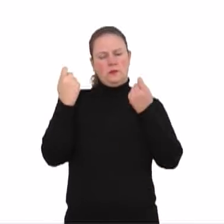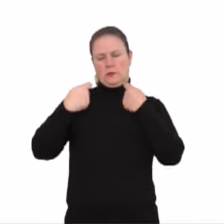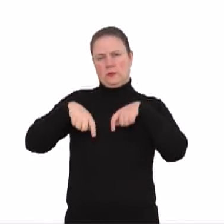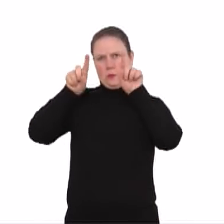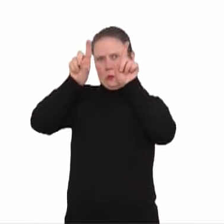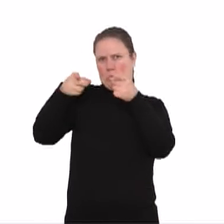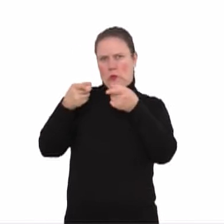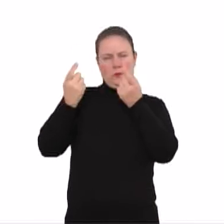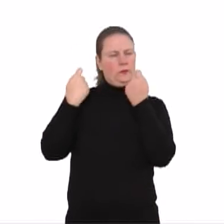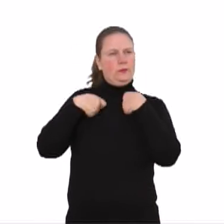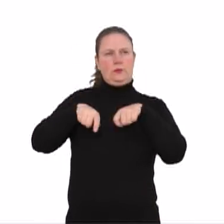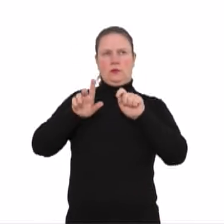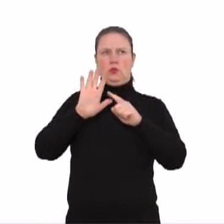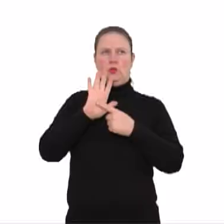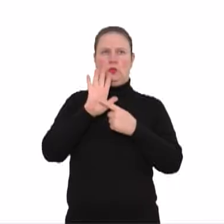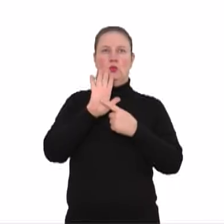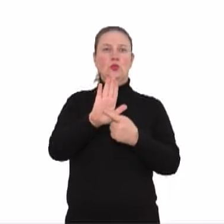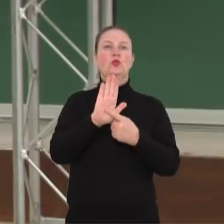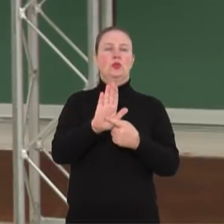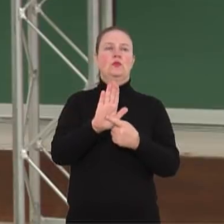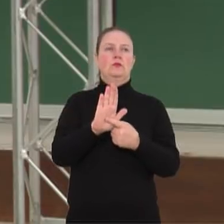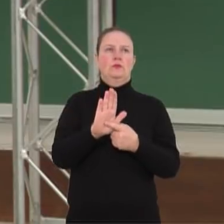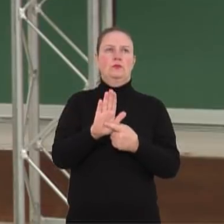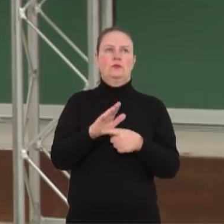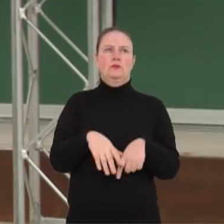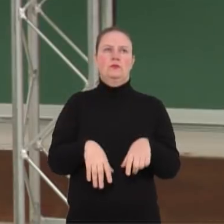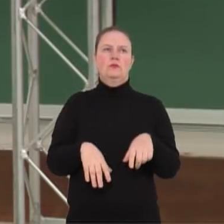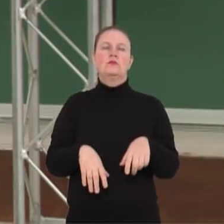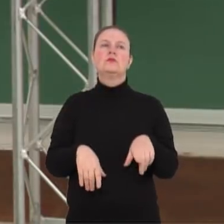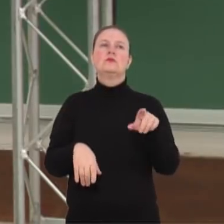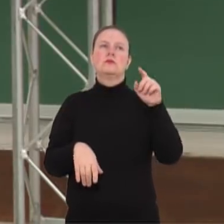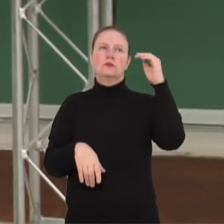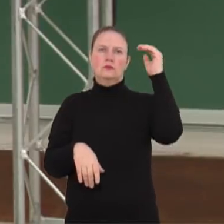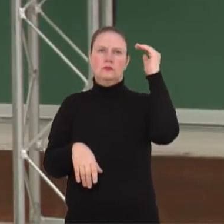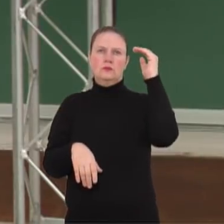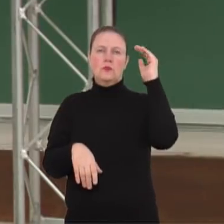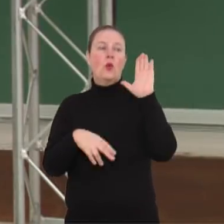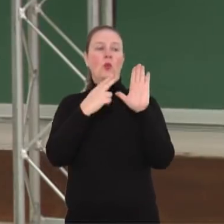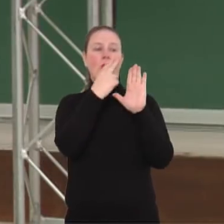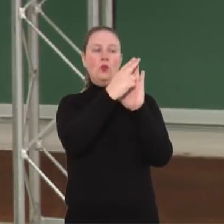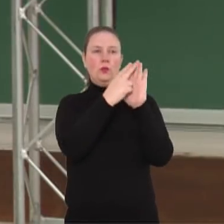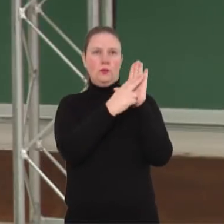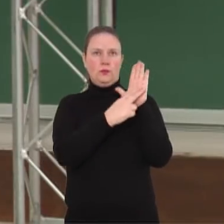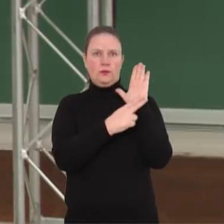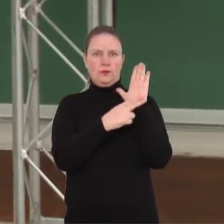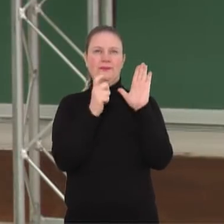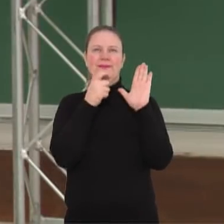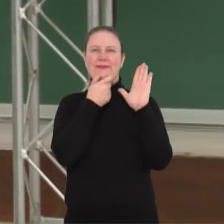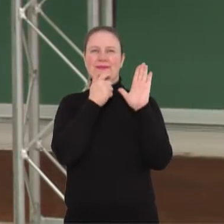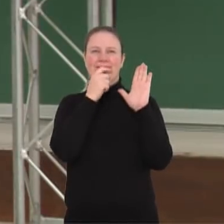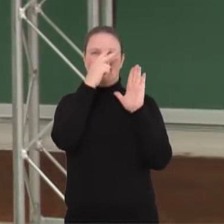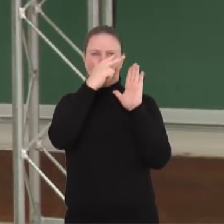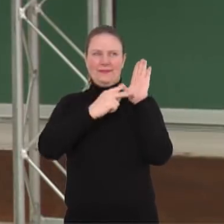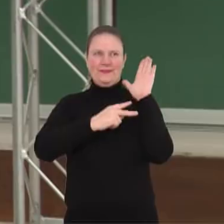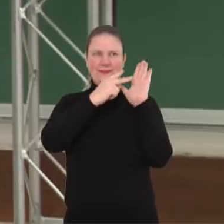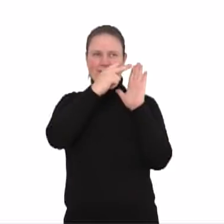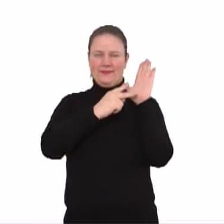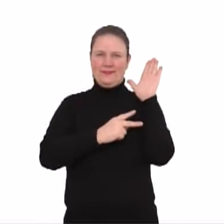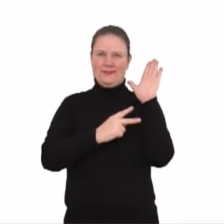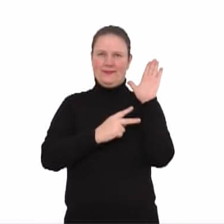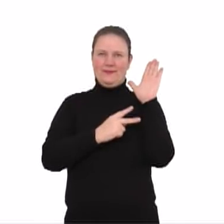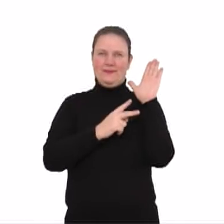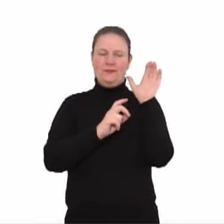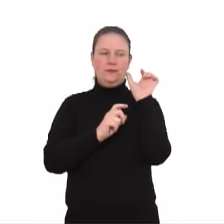Dress sandals, também for walking around, não se preocupa. Swimsuit, sarong,